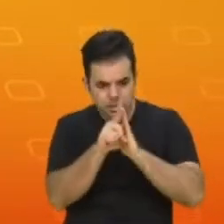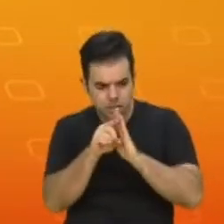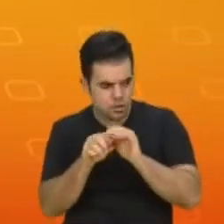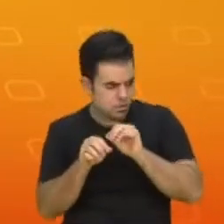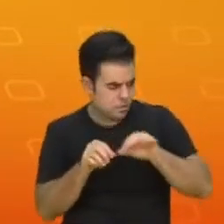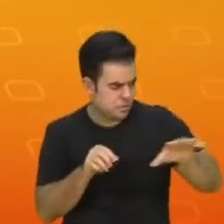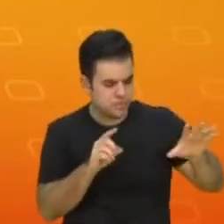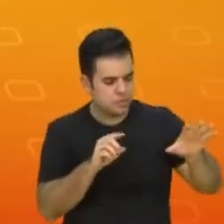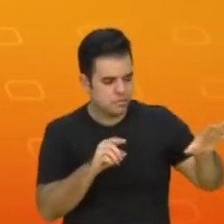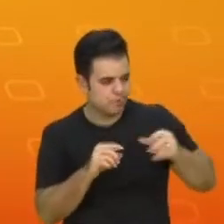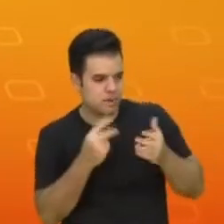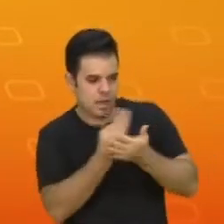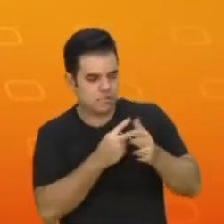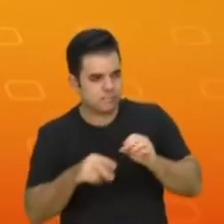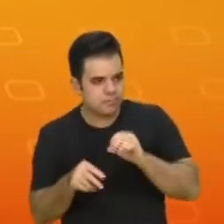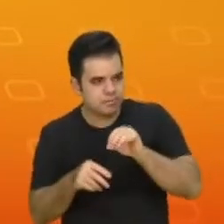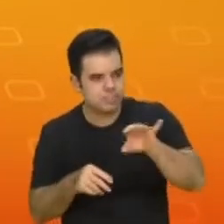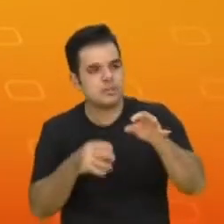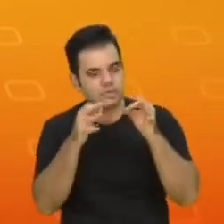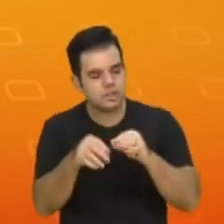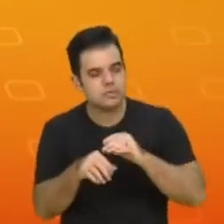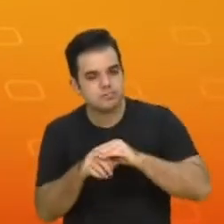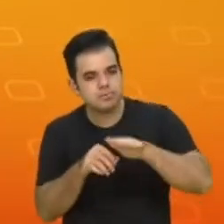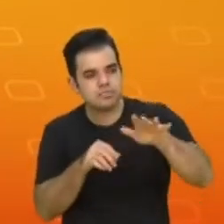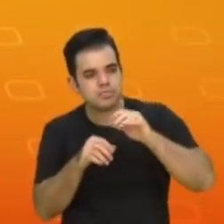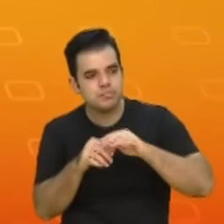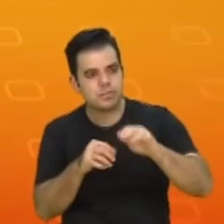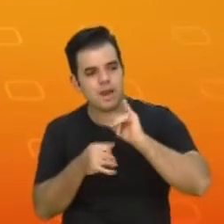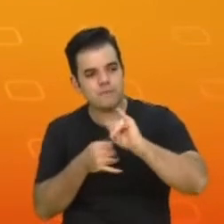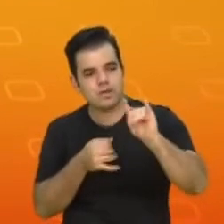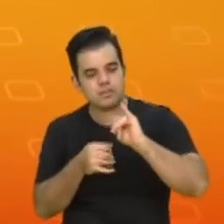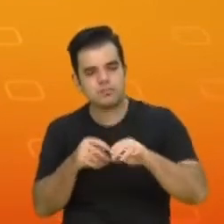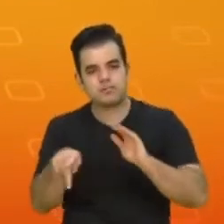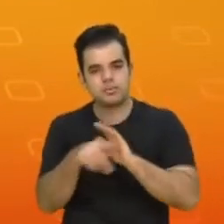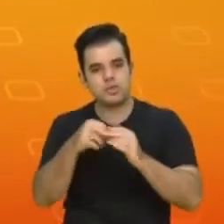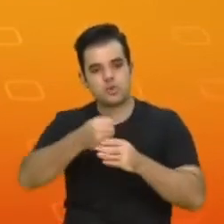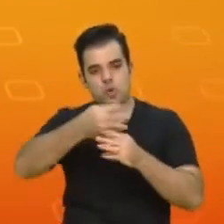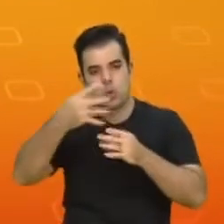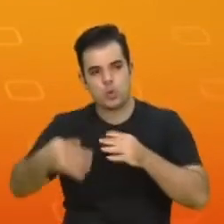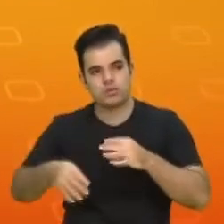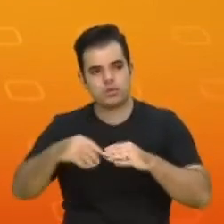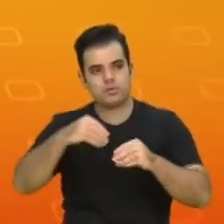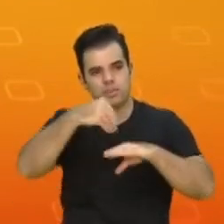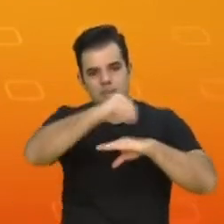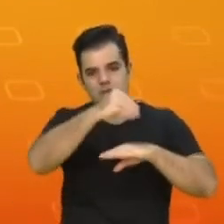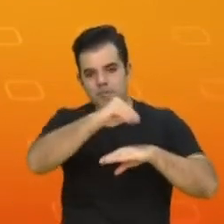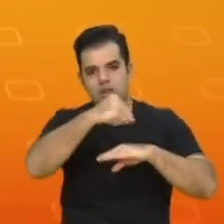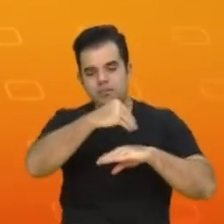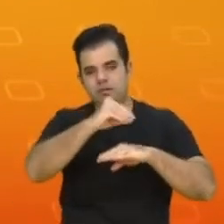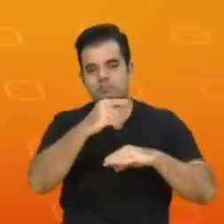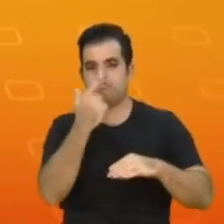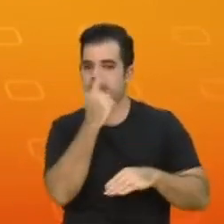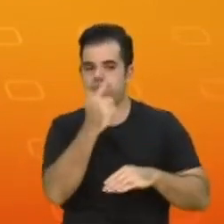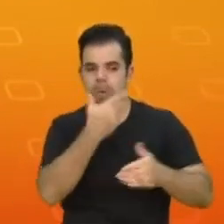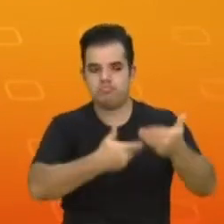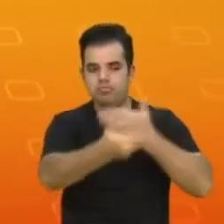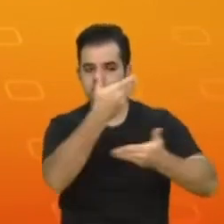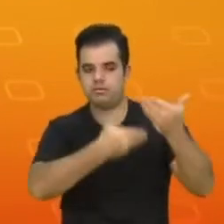essa informação ela é repassada pela operadora, né? Então a gente tem um trabalho com a operadora para garantir que isso vai tá